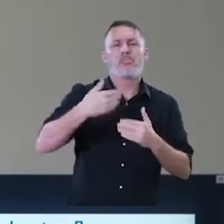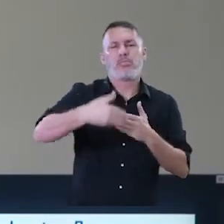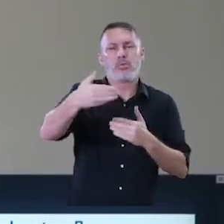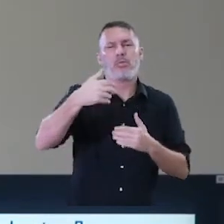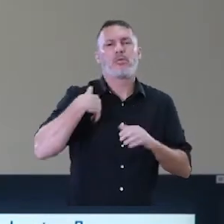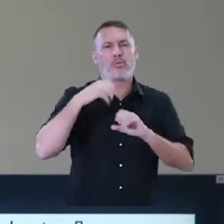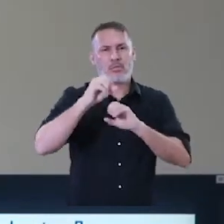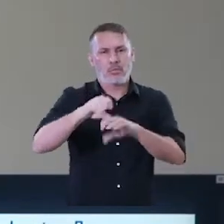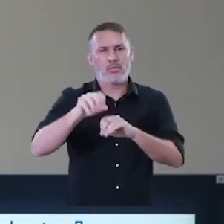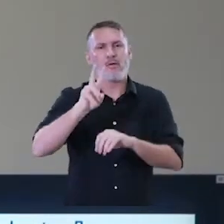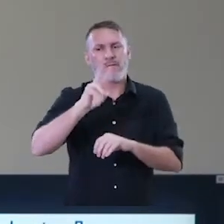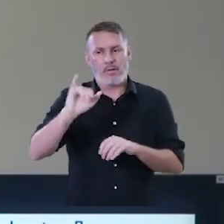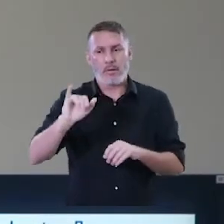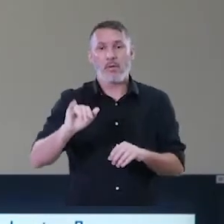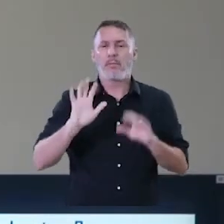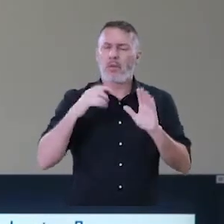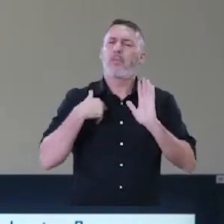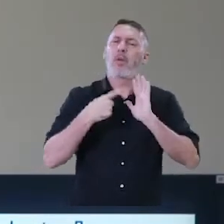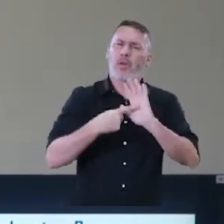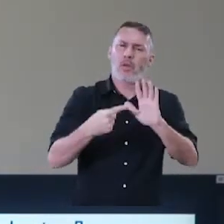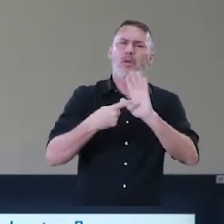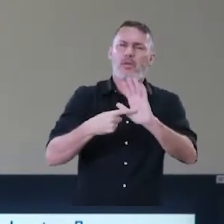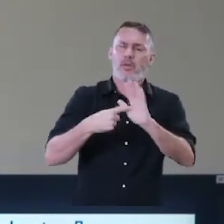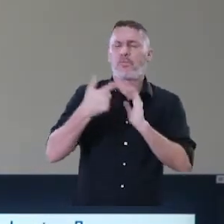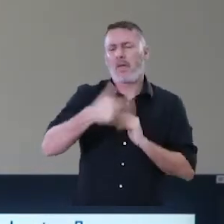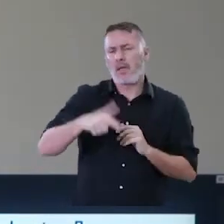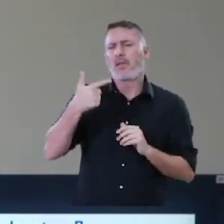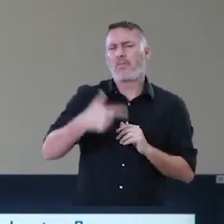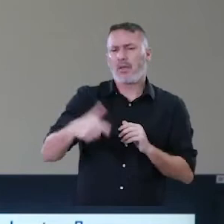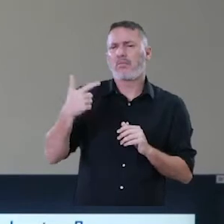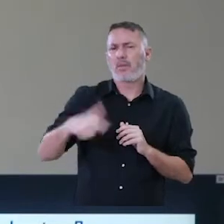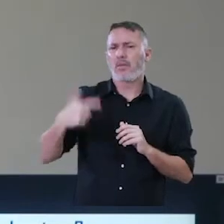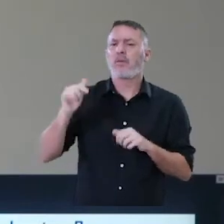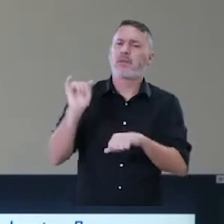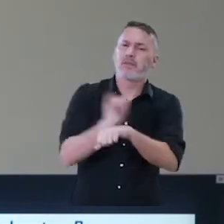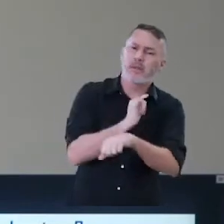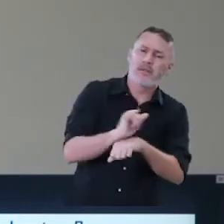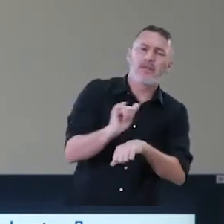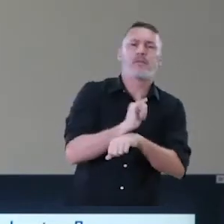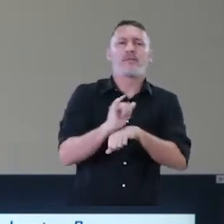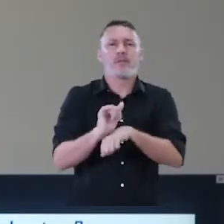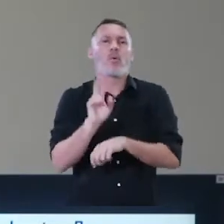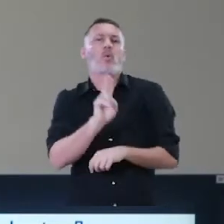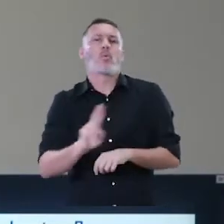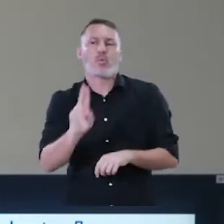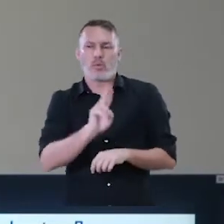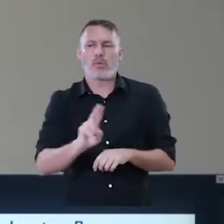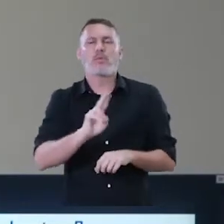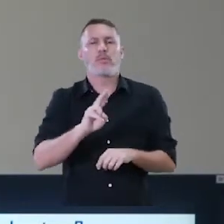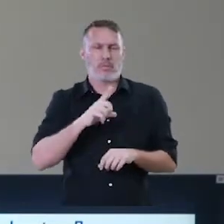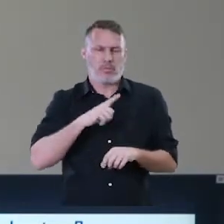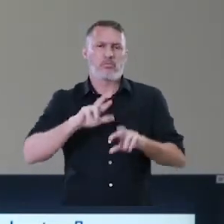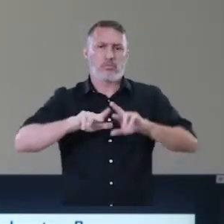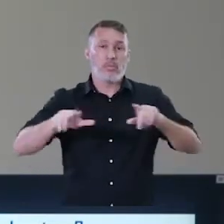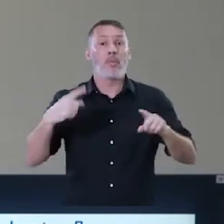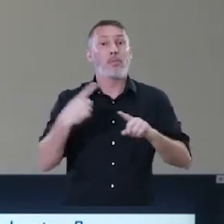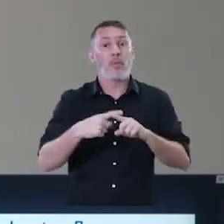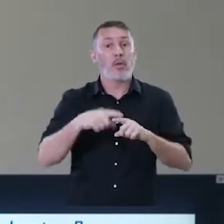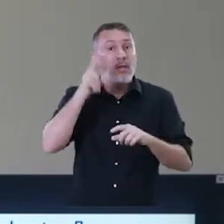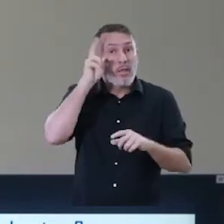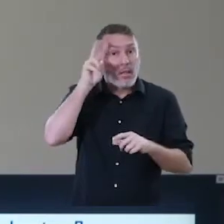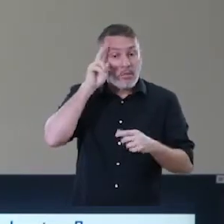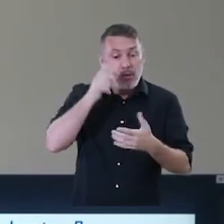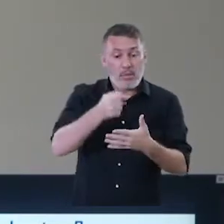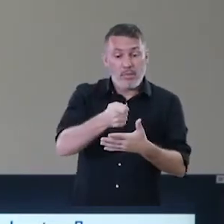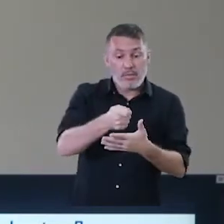aulas, usar no seu texto. Mas você vai gravando, nós vamos mostrar depois estratégias para utilizar, porque aí o seu texto vai ficar um